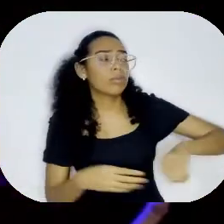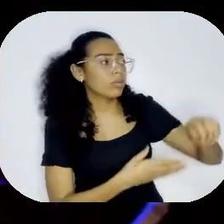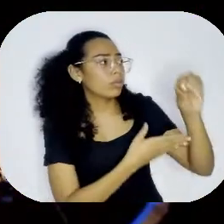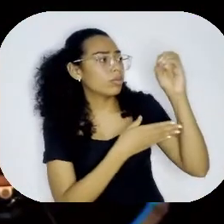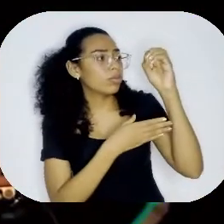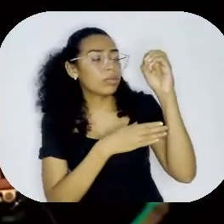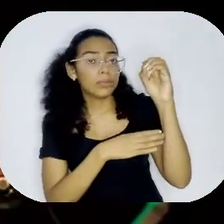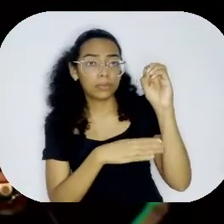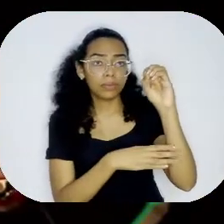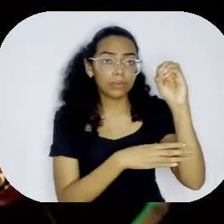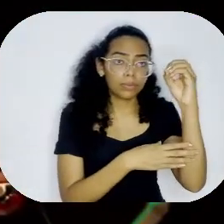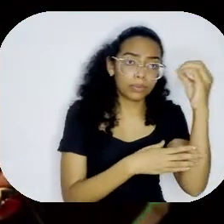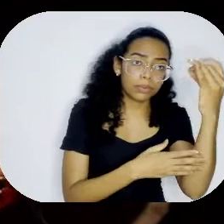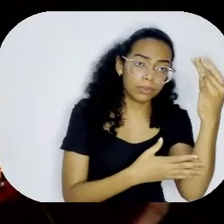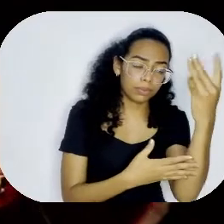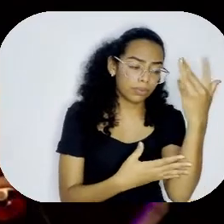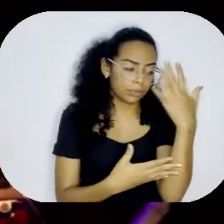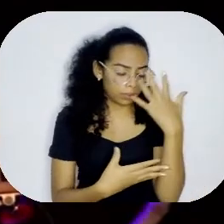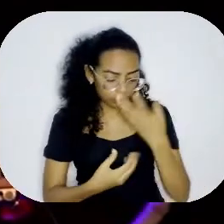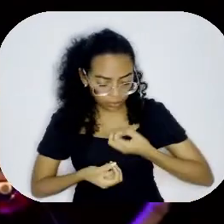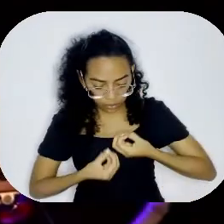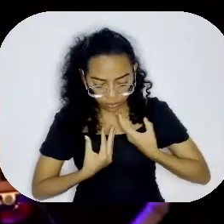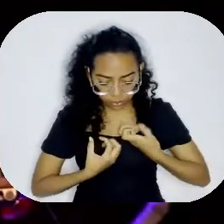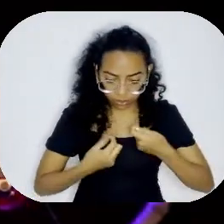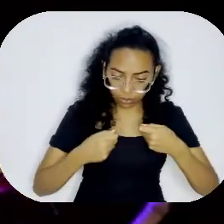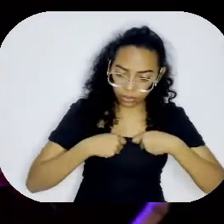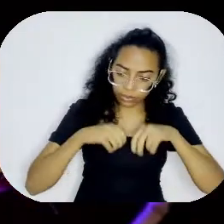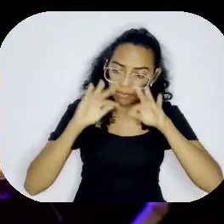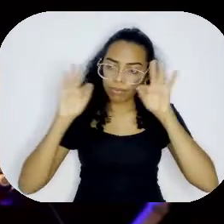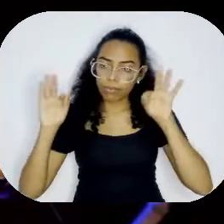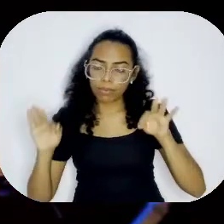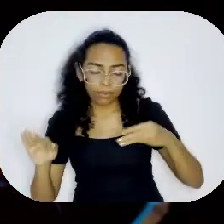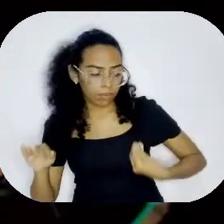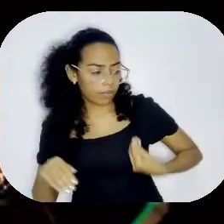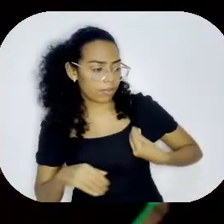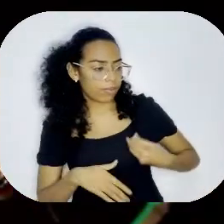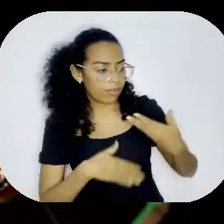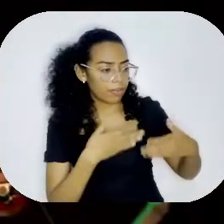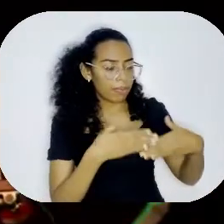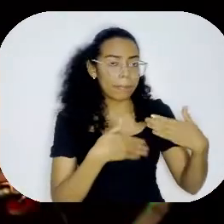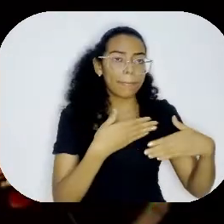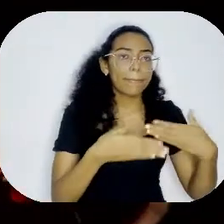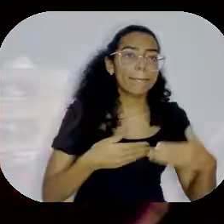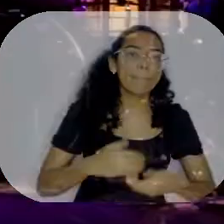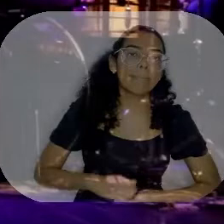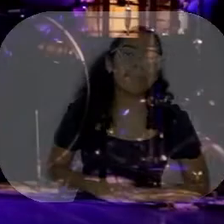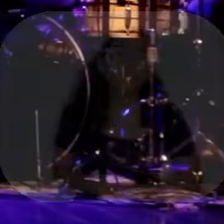sol a poesia da alegria de viver.